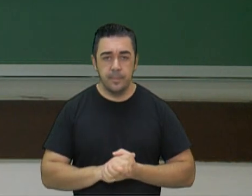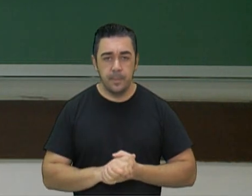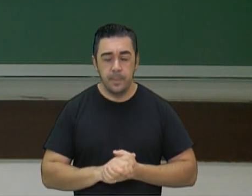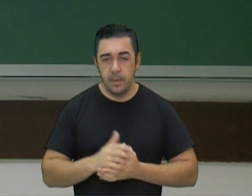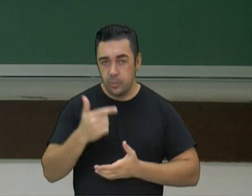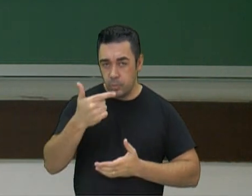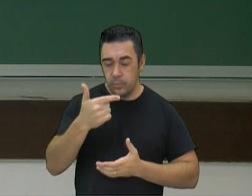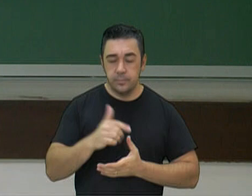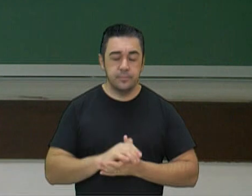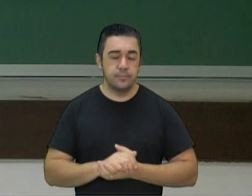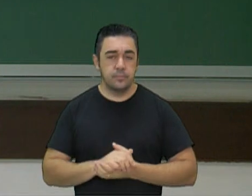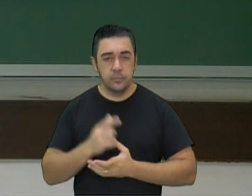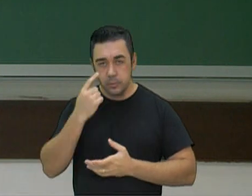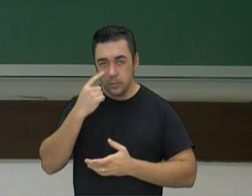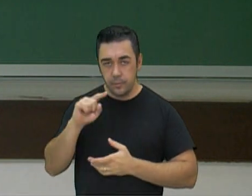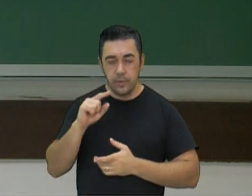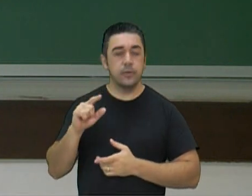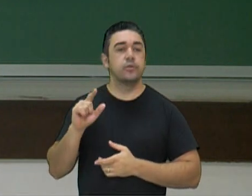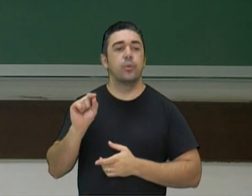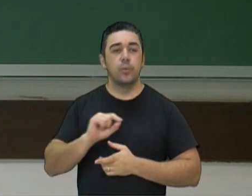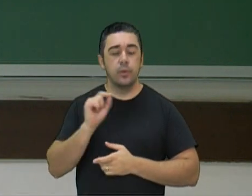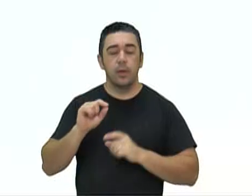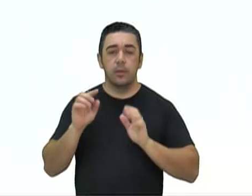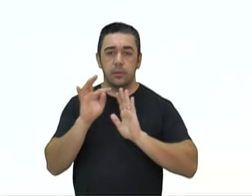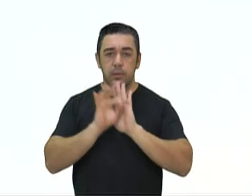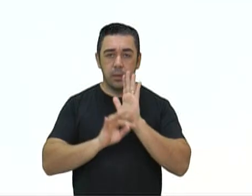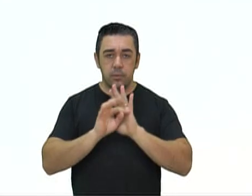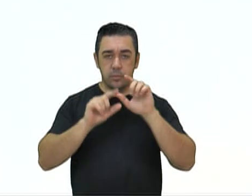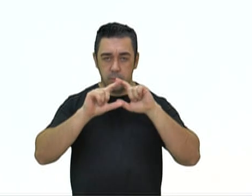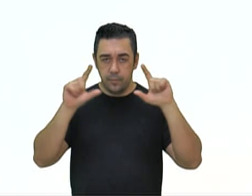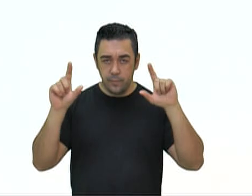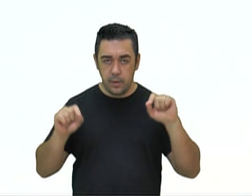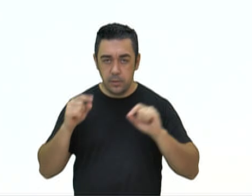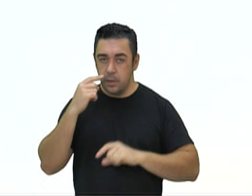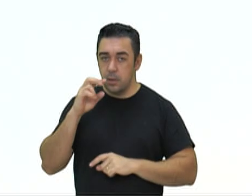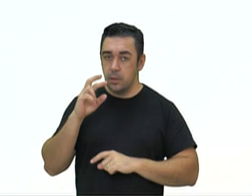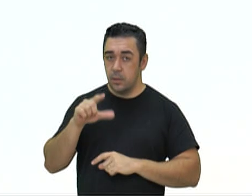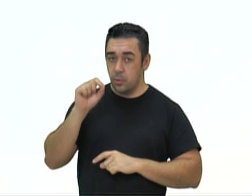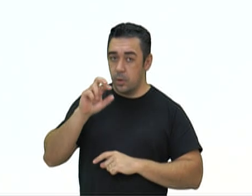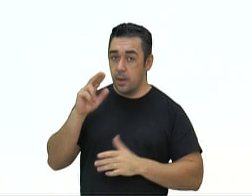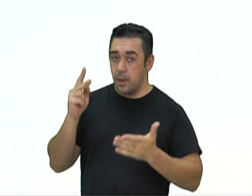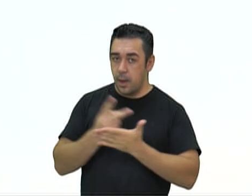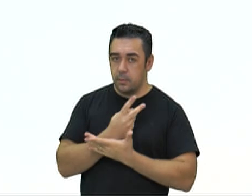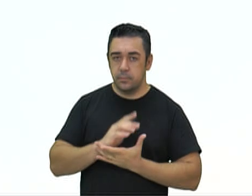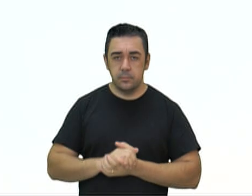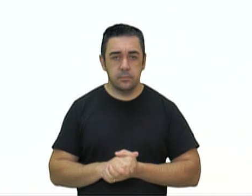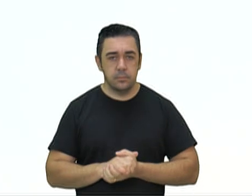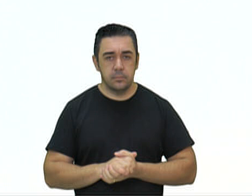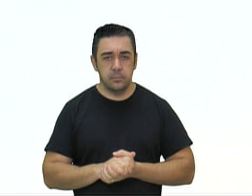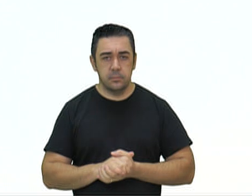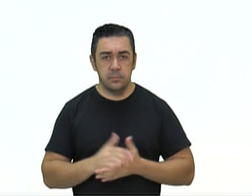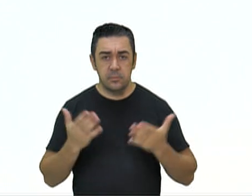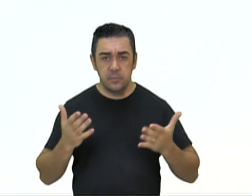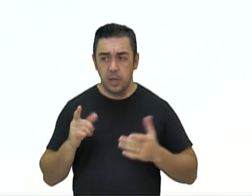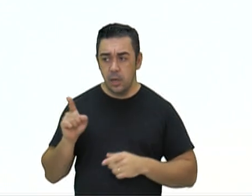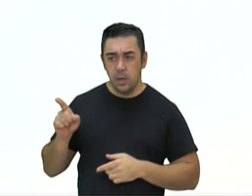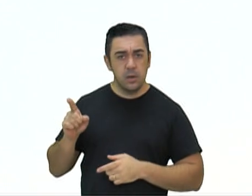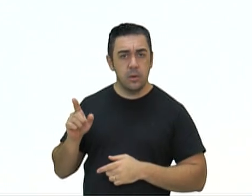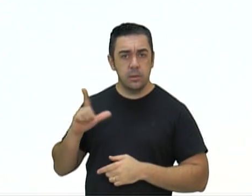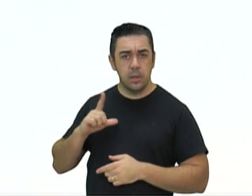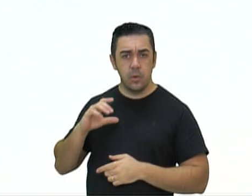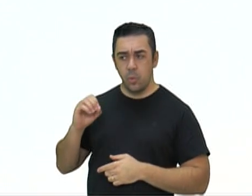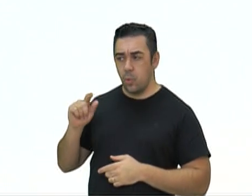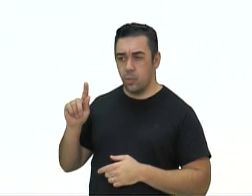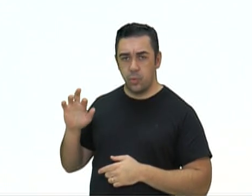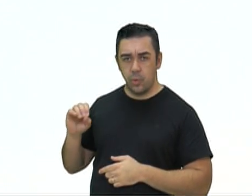Agora 2. Observe essa passagem do texto e assinale a alternativa incorreta. Se querem livrar-se do ogre malvado, quando o